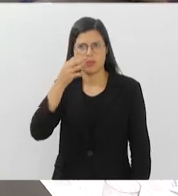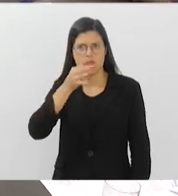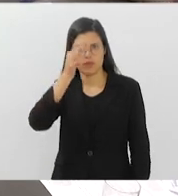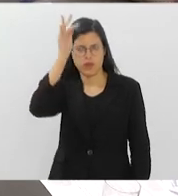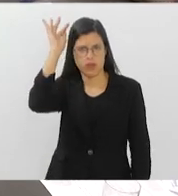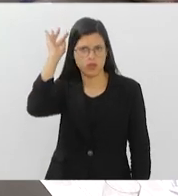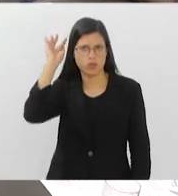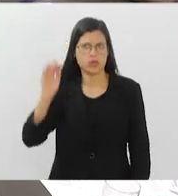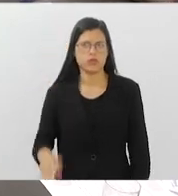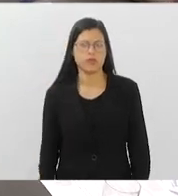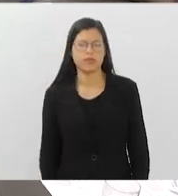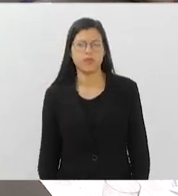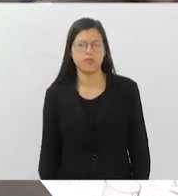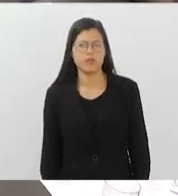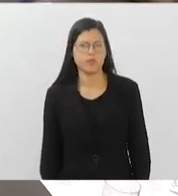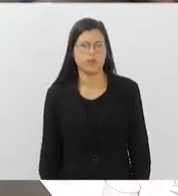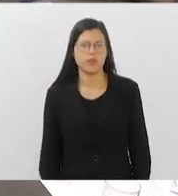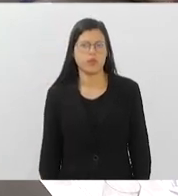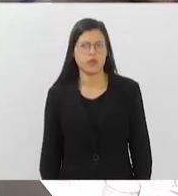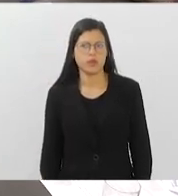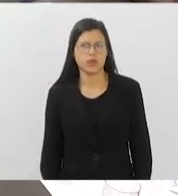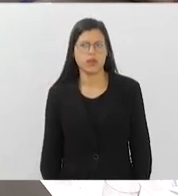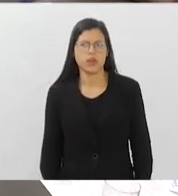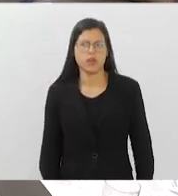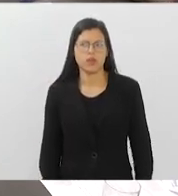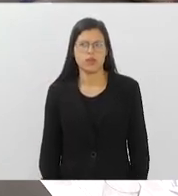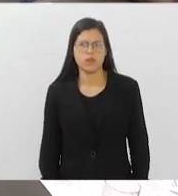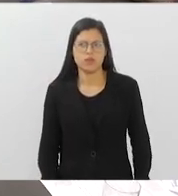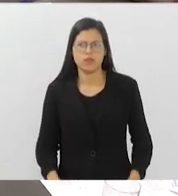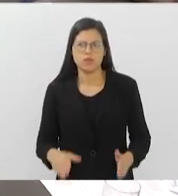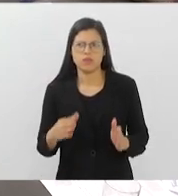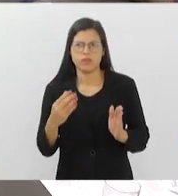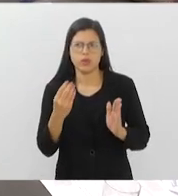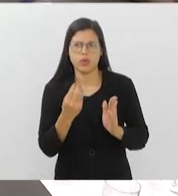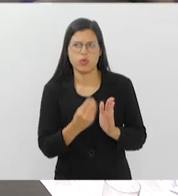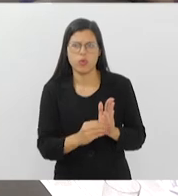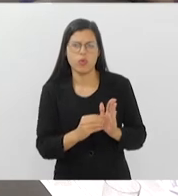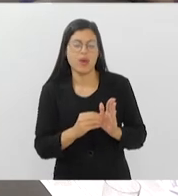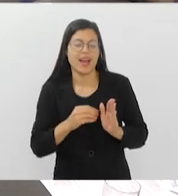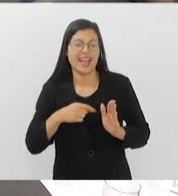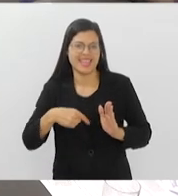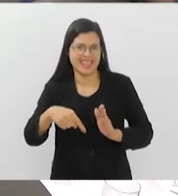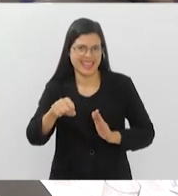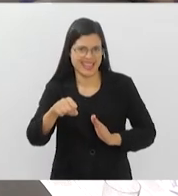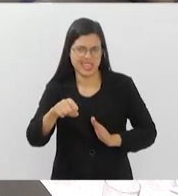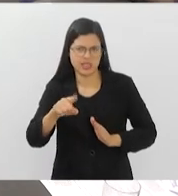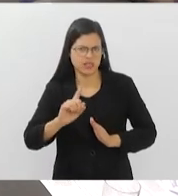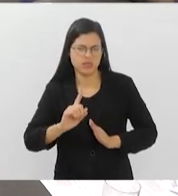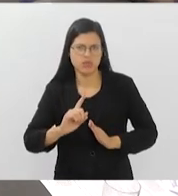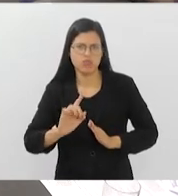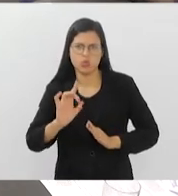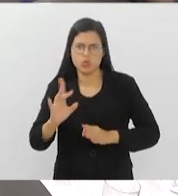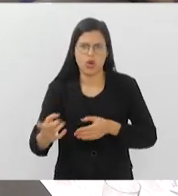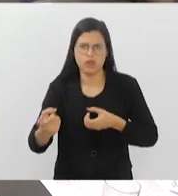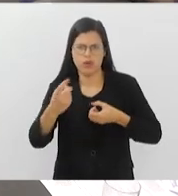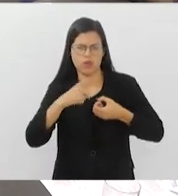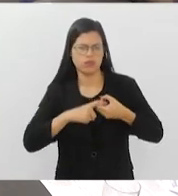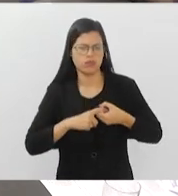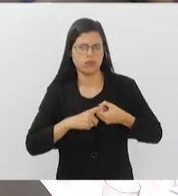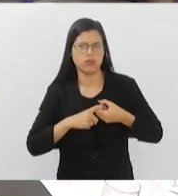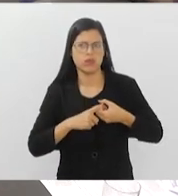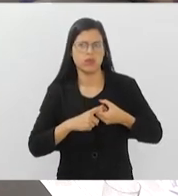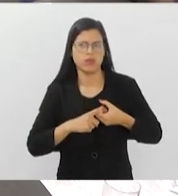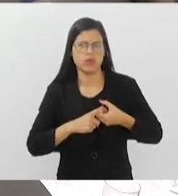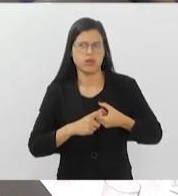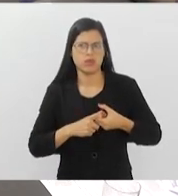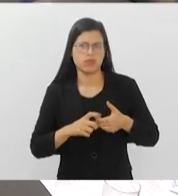a... Não dá para incluir a ida também, não? Só o retorno? Dá, pode ser, inclusive, sim, é doadora essa ação. Acho